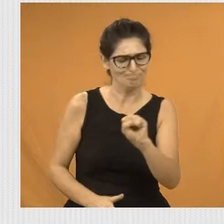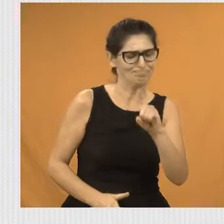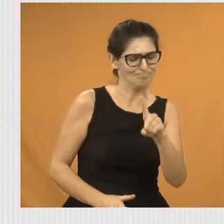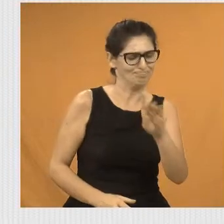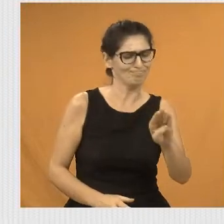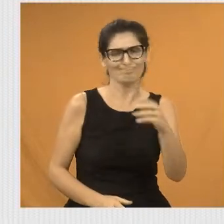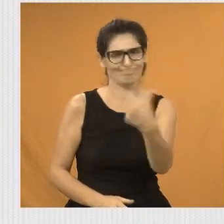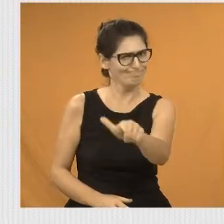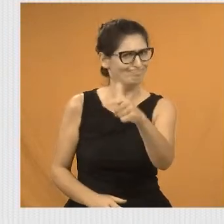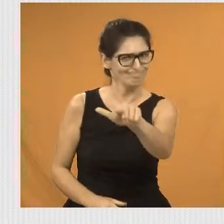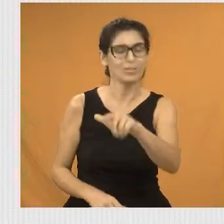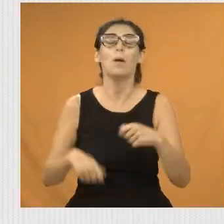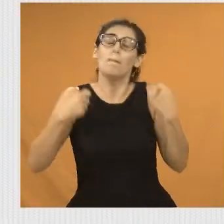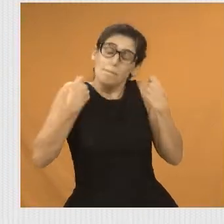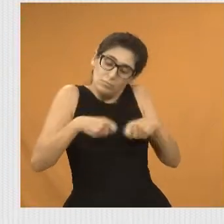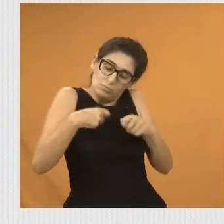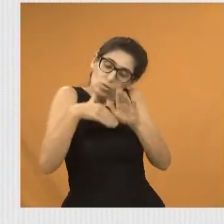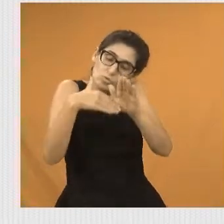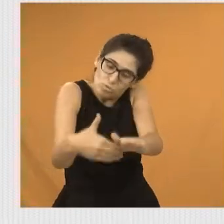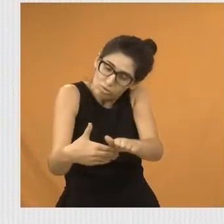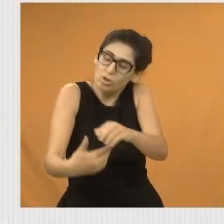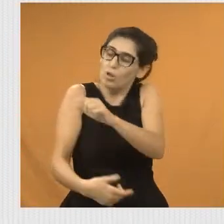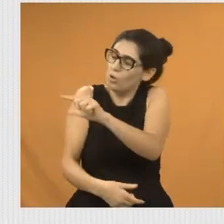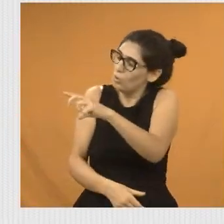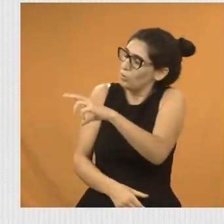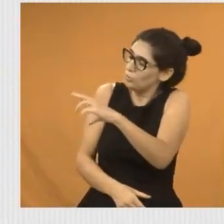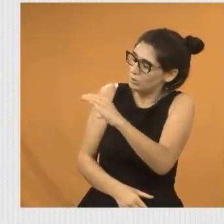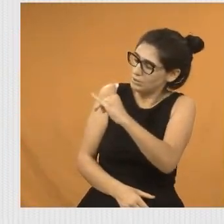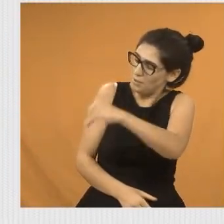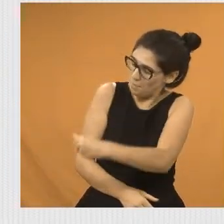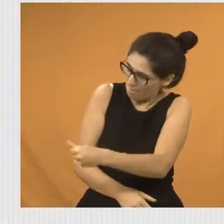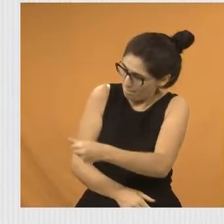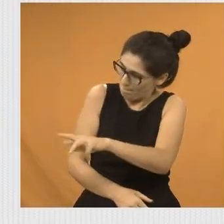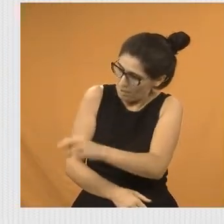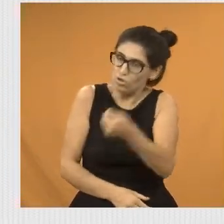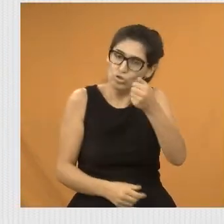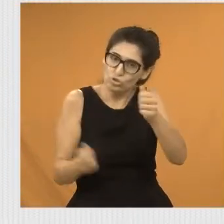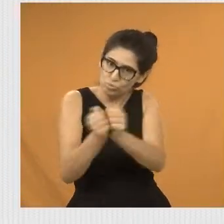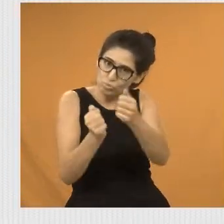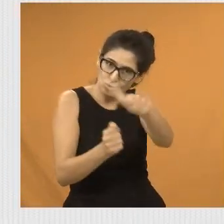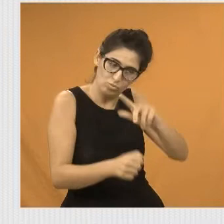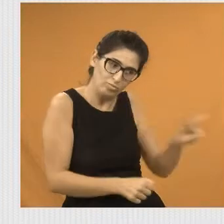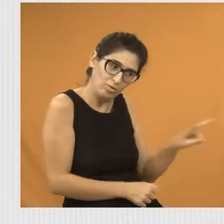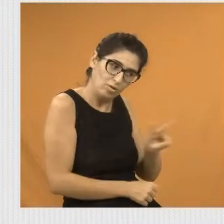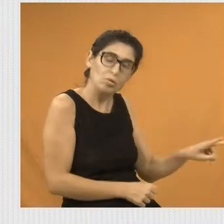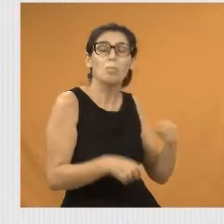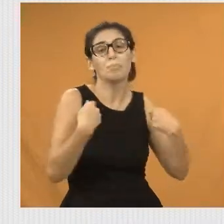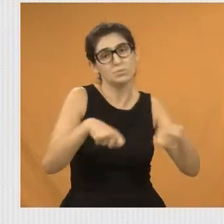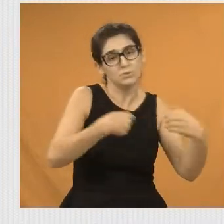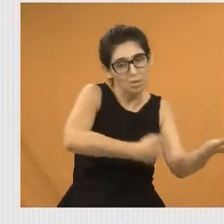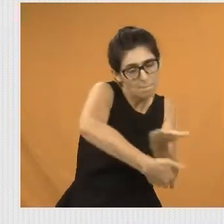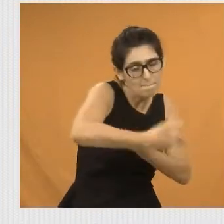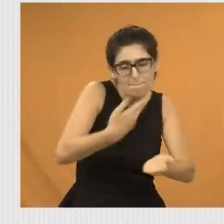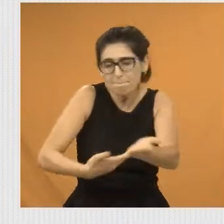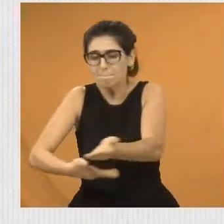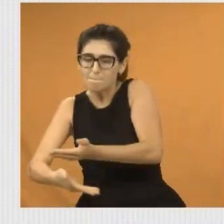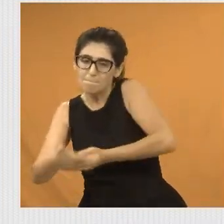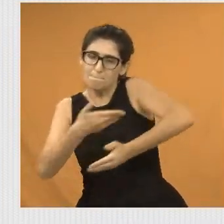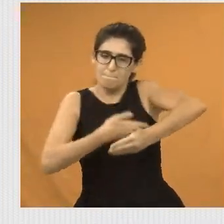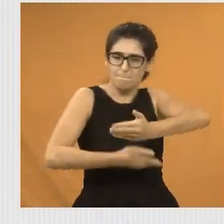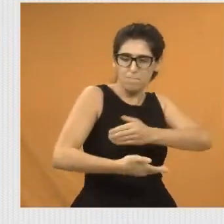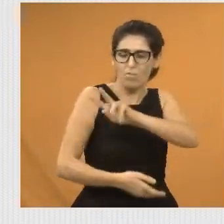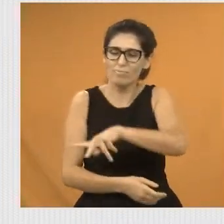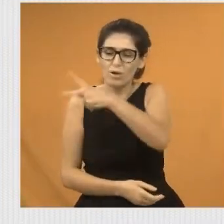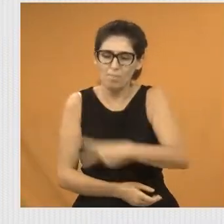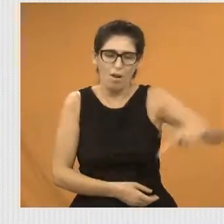sua e da Lucimar aí, para que a gente faça essa articulação juntos com demais, para a gente levar as demandas do nosso Vale do